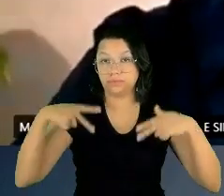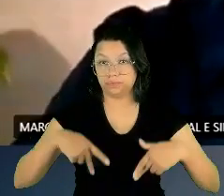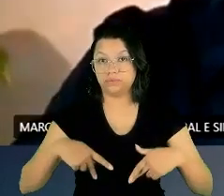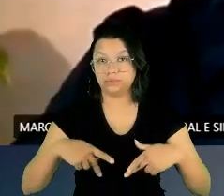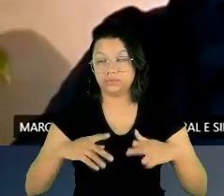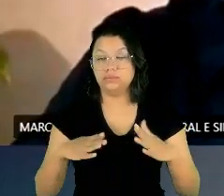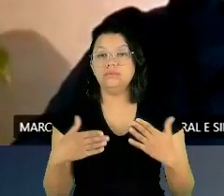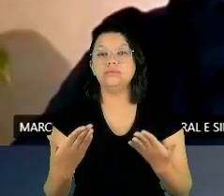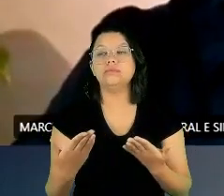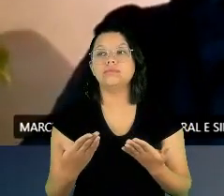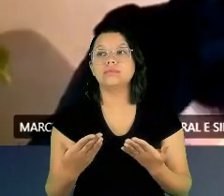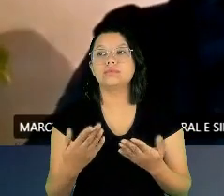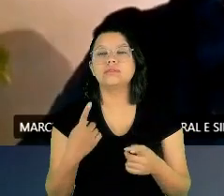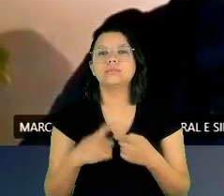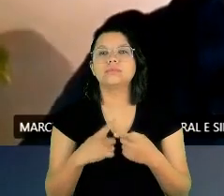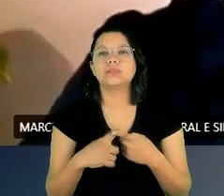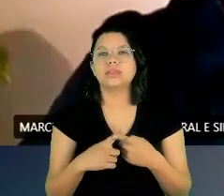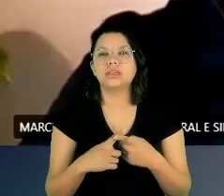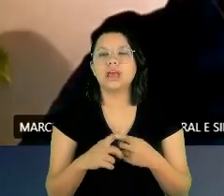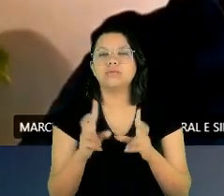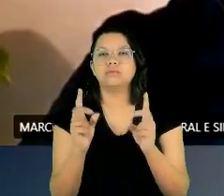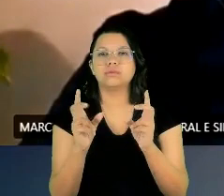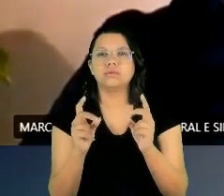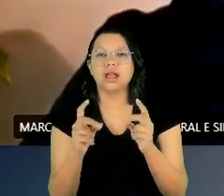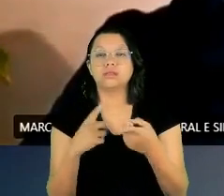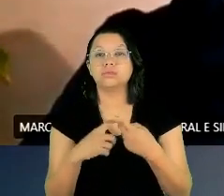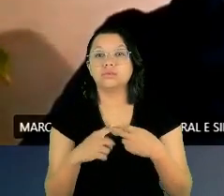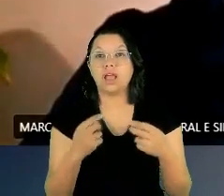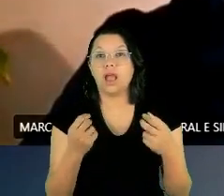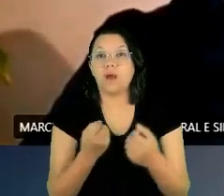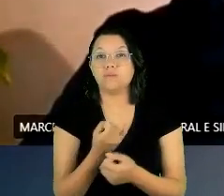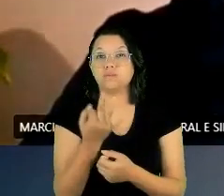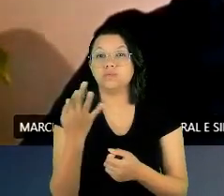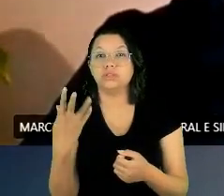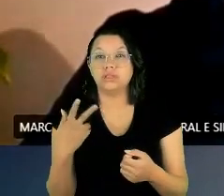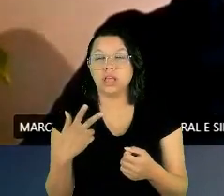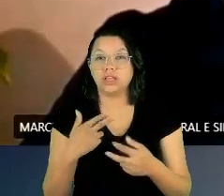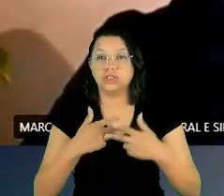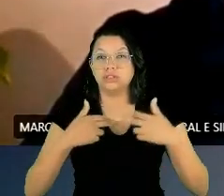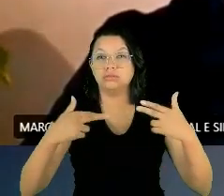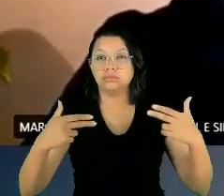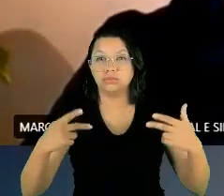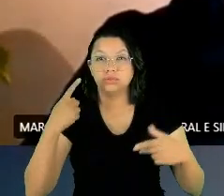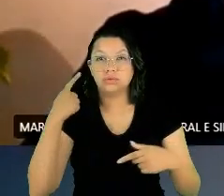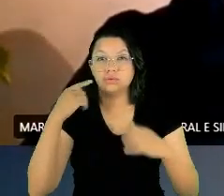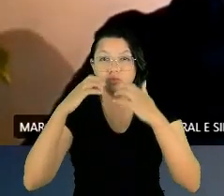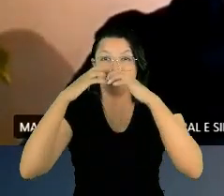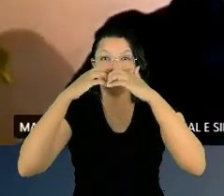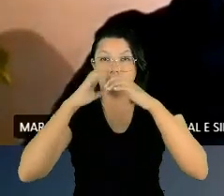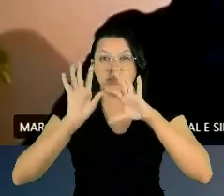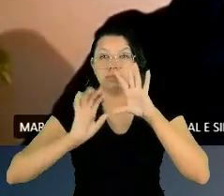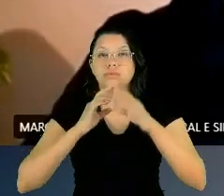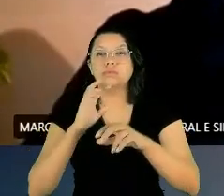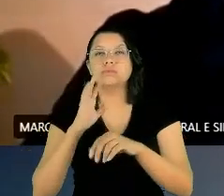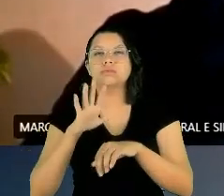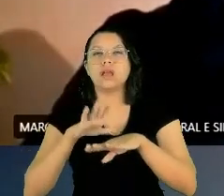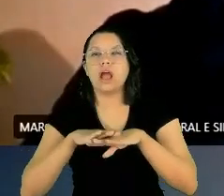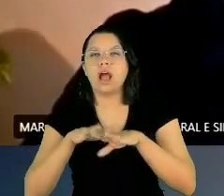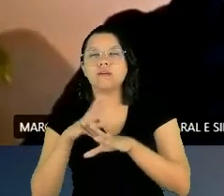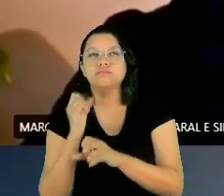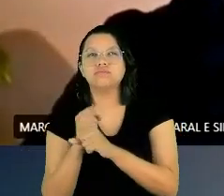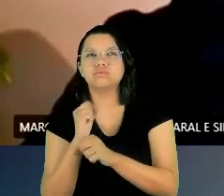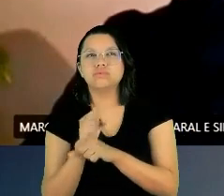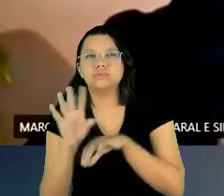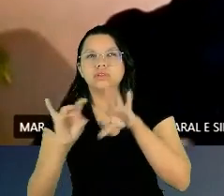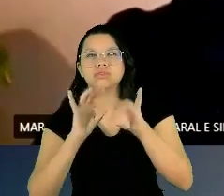primeiro, com essa variável implícita. Por que é implícito? Por que é automático? Porque o número de variáveis que hoje a gente sabe que o nosso cérebro calcula para escolher